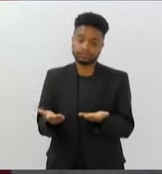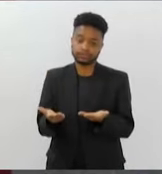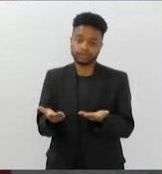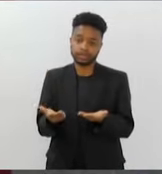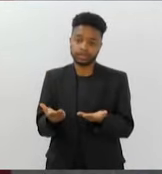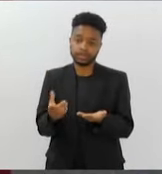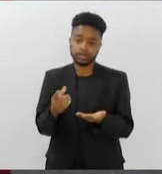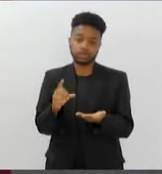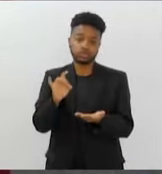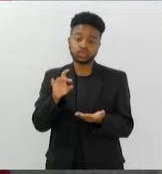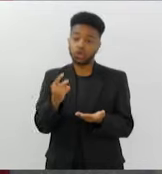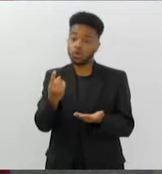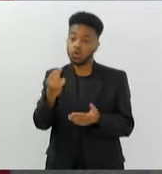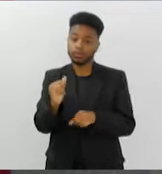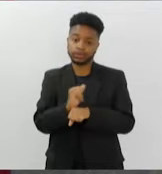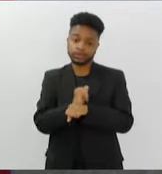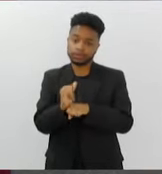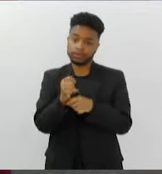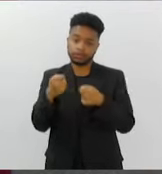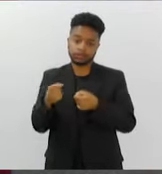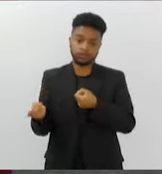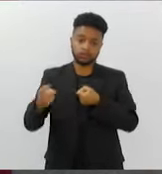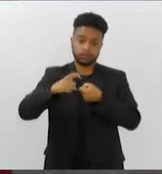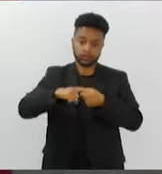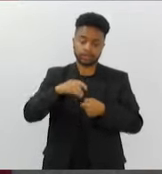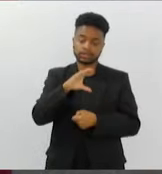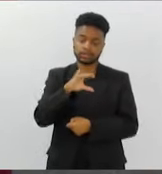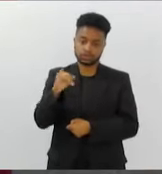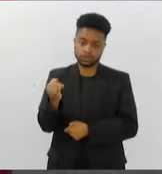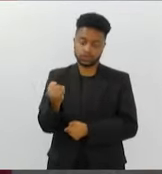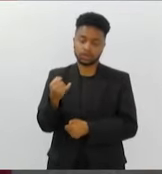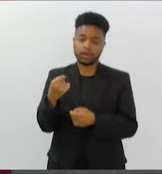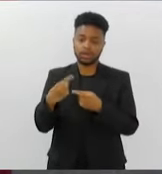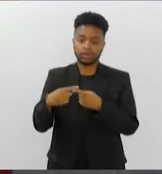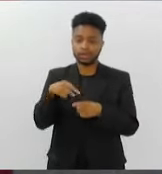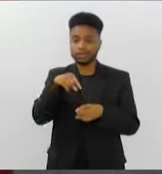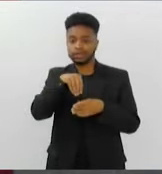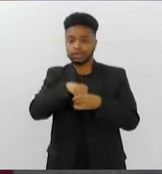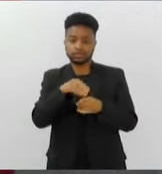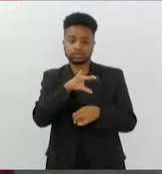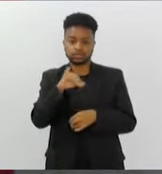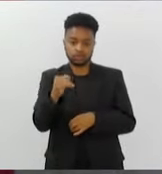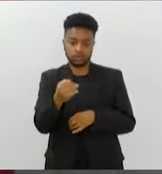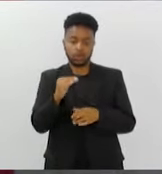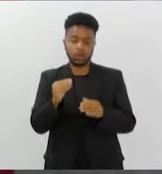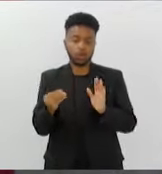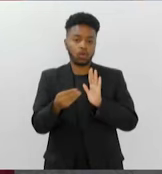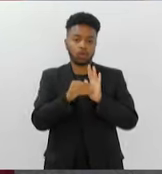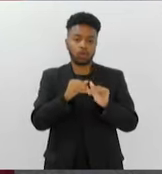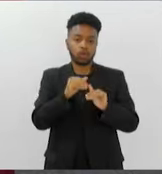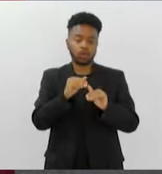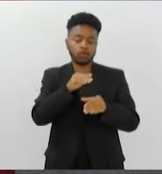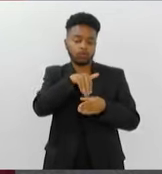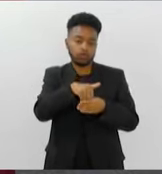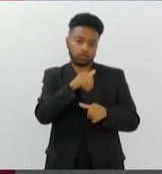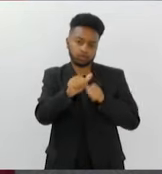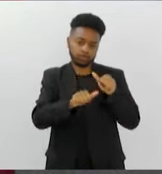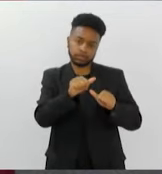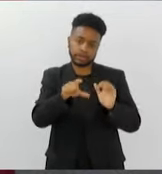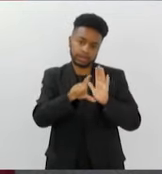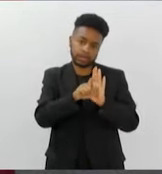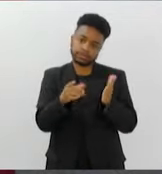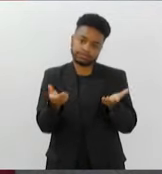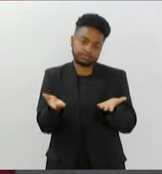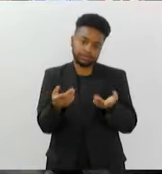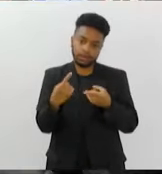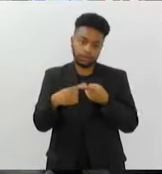uma saída, voltar à CCJ, para a CCJ apresentar um voto modificando a lei aprovada,